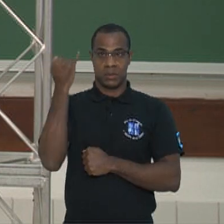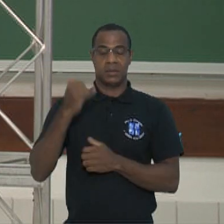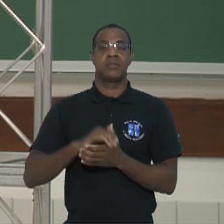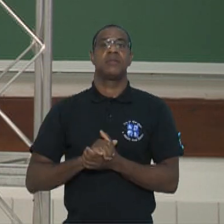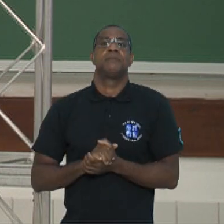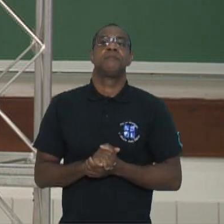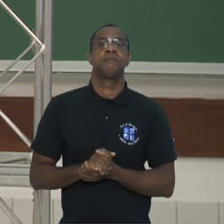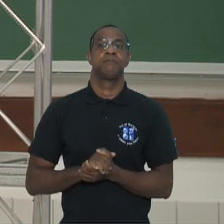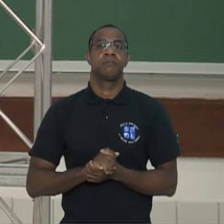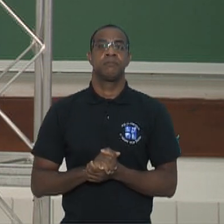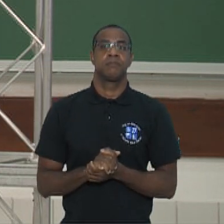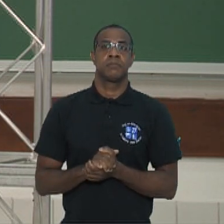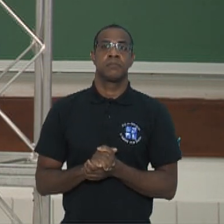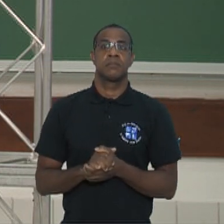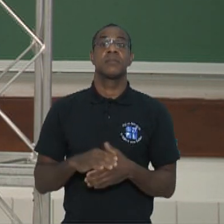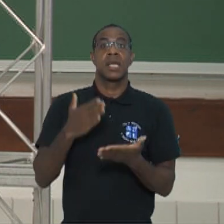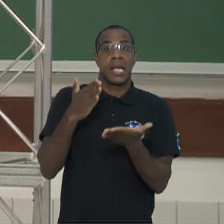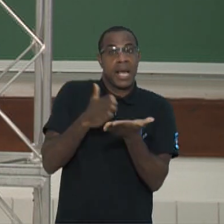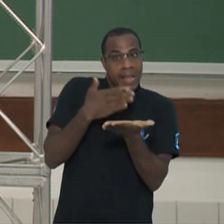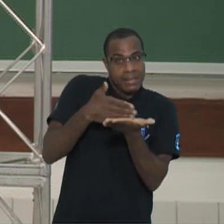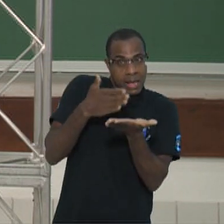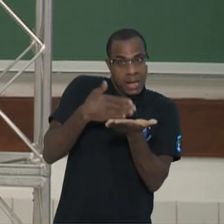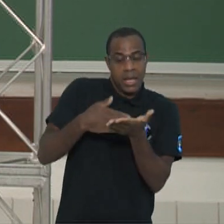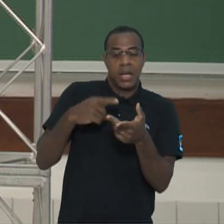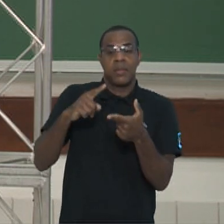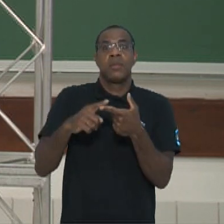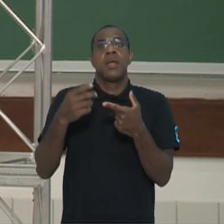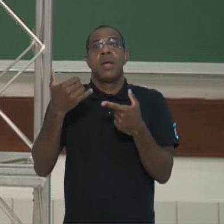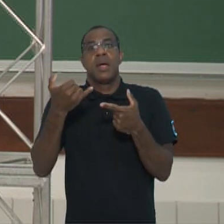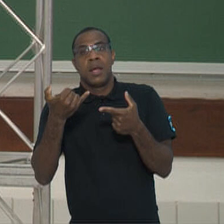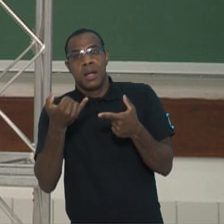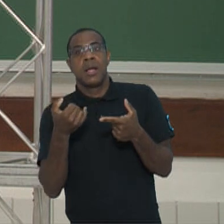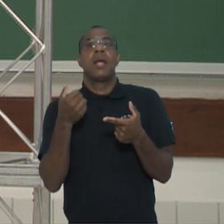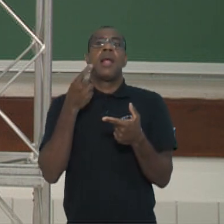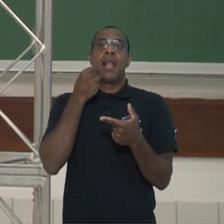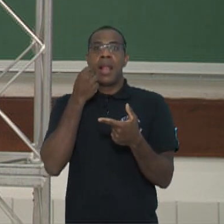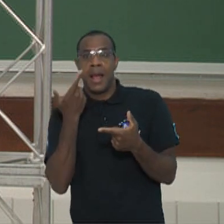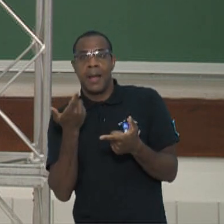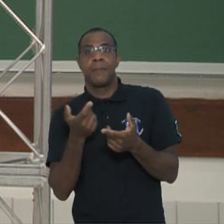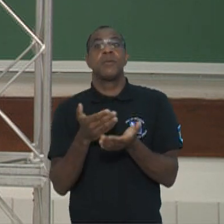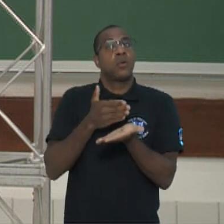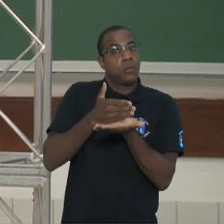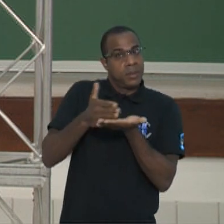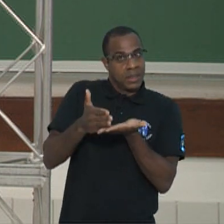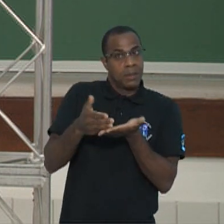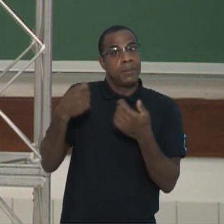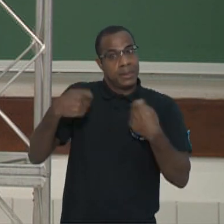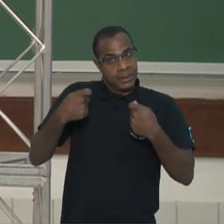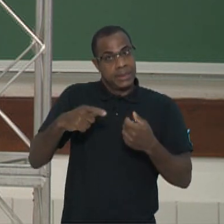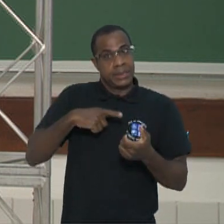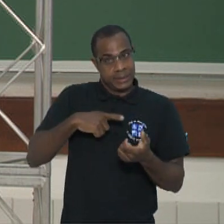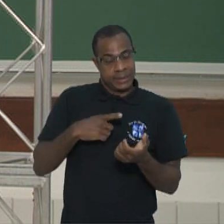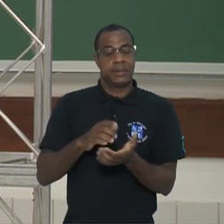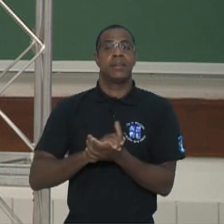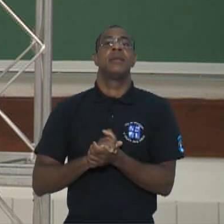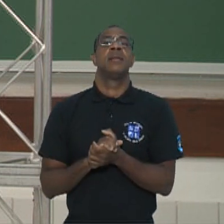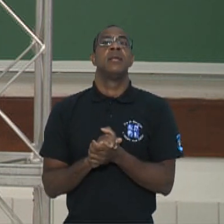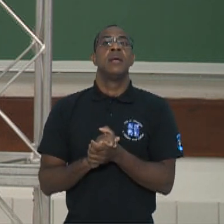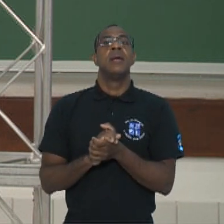para vocês. Caderno, lápis, caneta na mão aí para começar a aula, sempre tem que ter o material, isso é importante, vocês